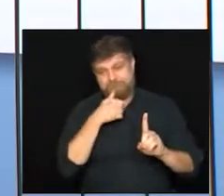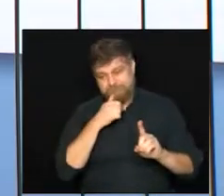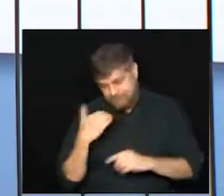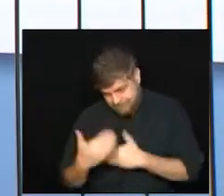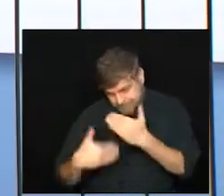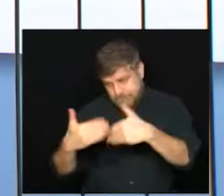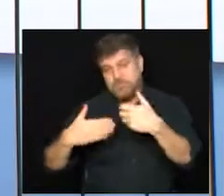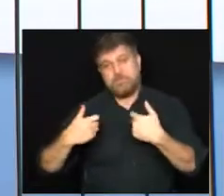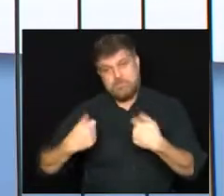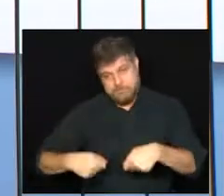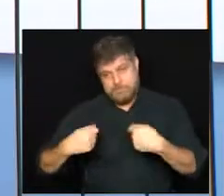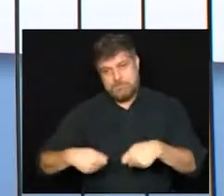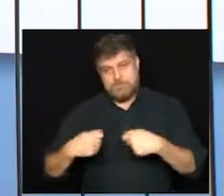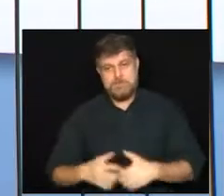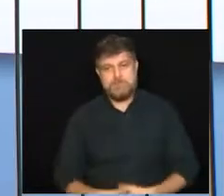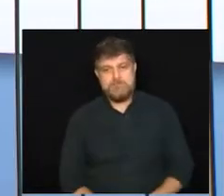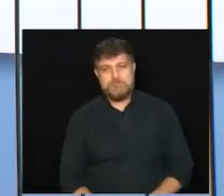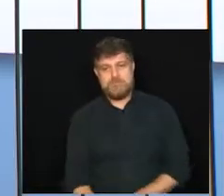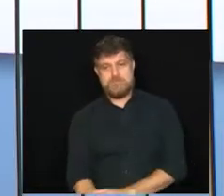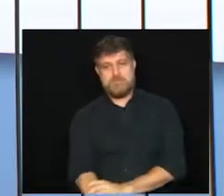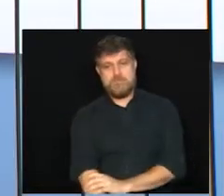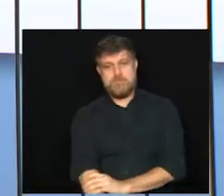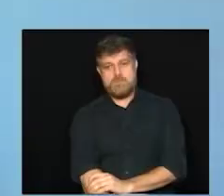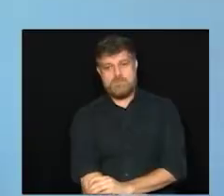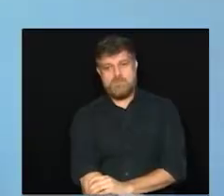evoluir como um todo.